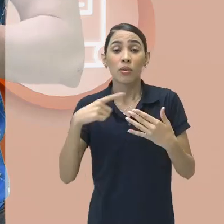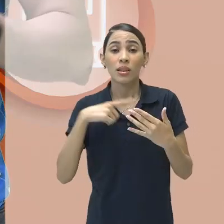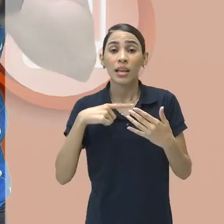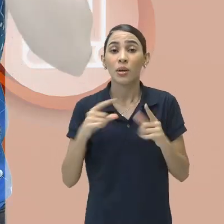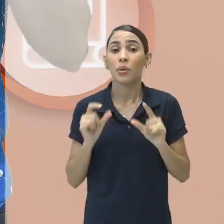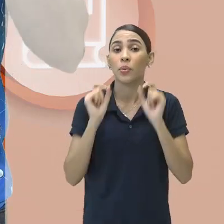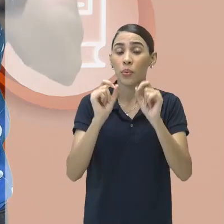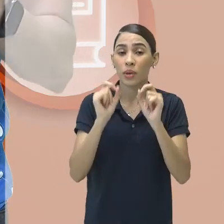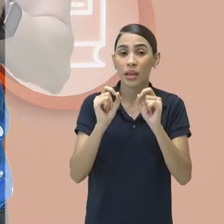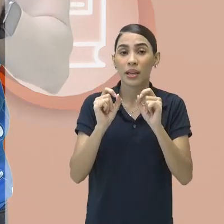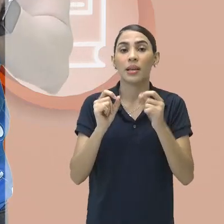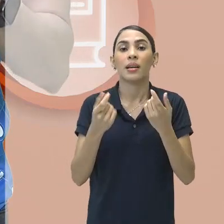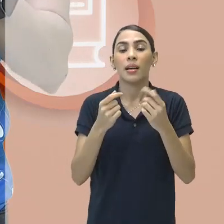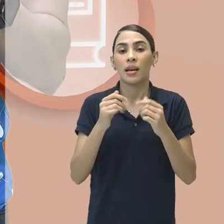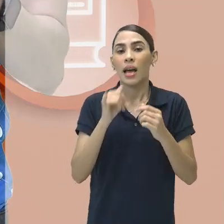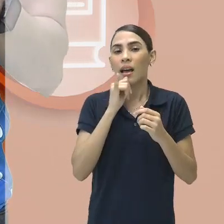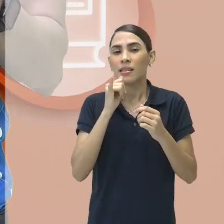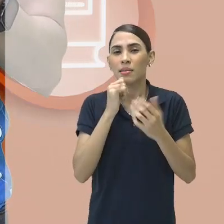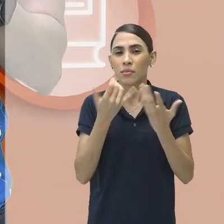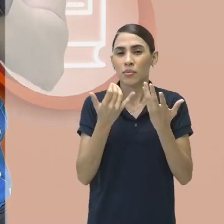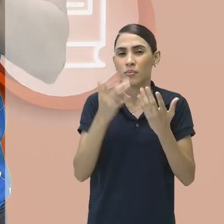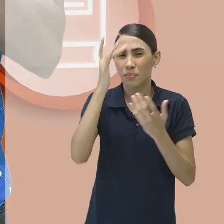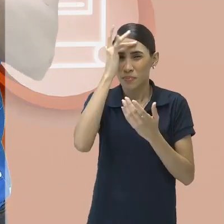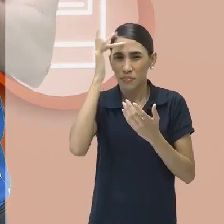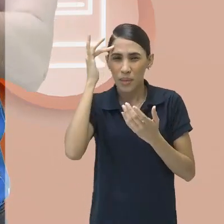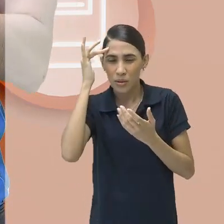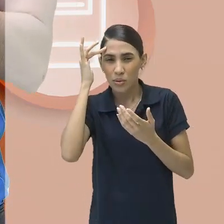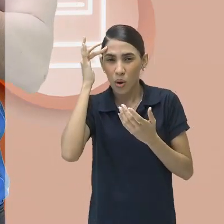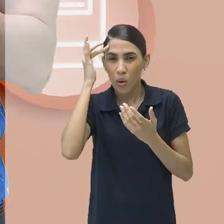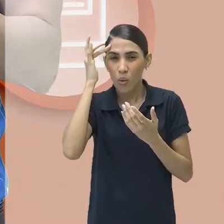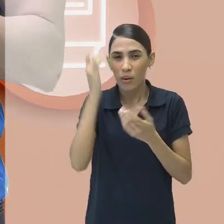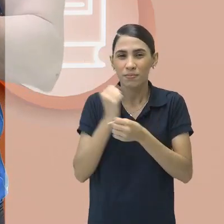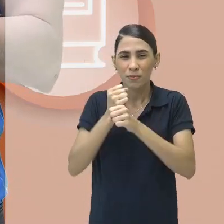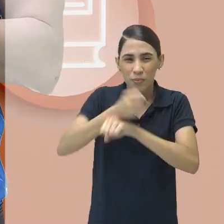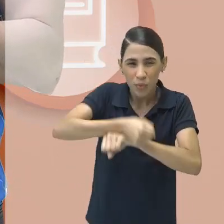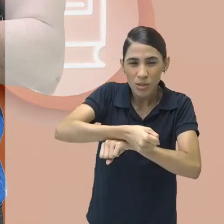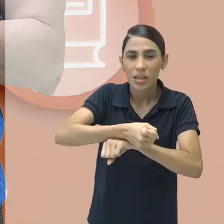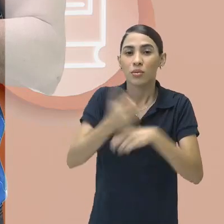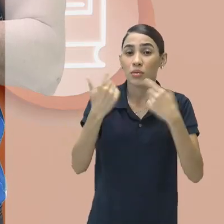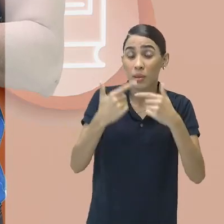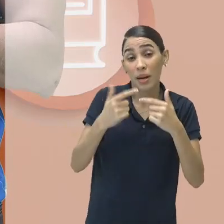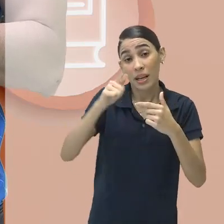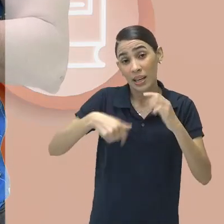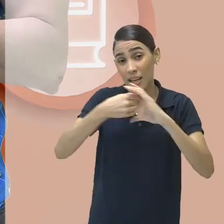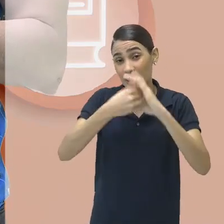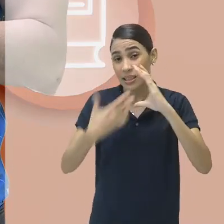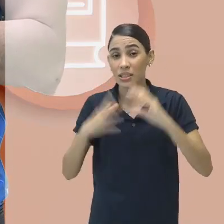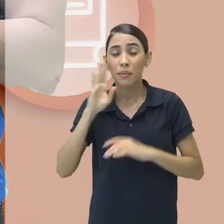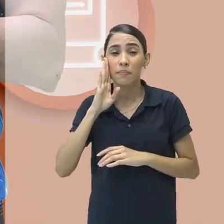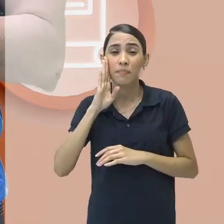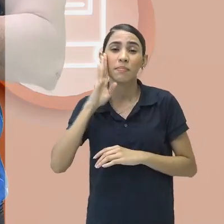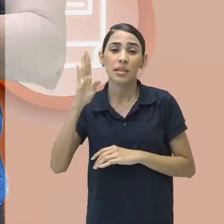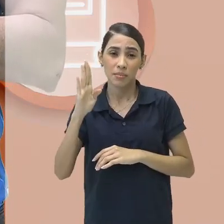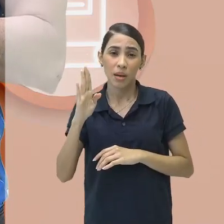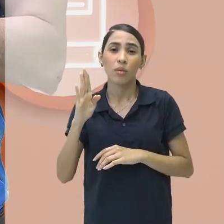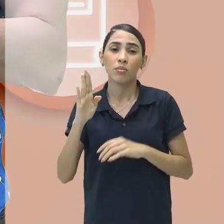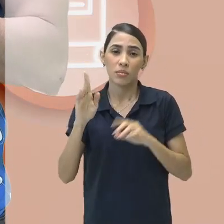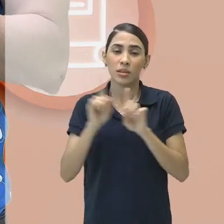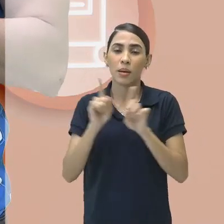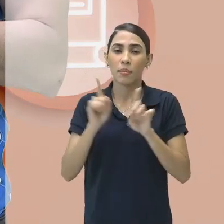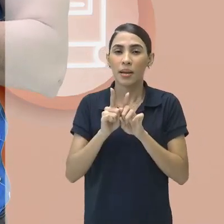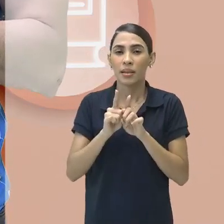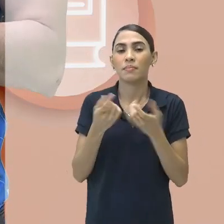gente tem a submissão de trabalhador a trabalhos forçados. Essa é uma característica de situação de trabalho